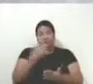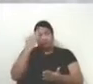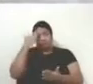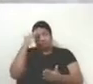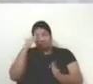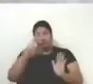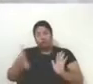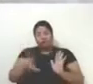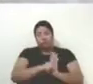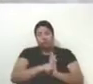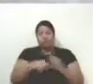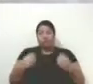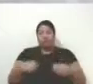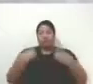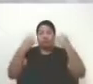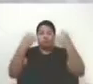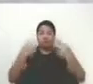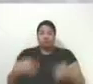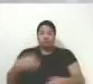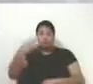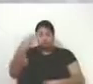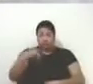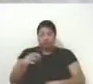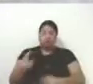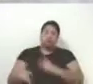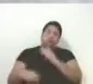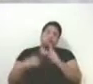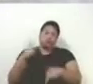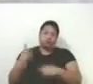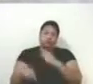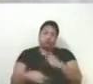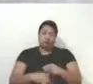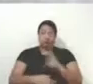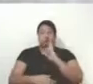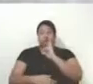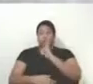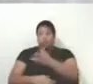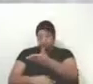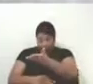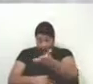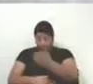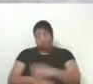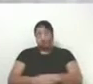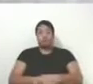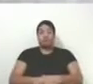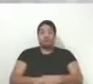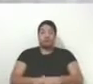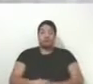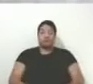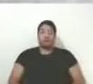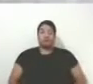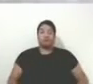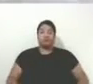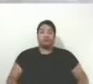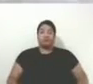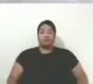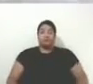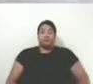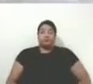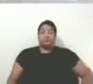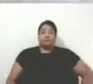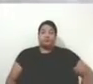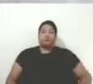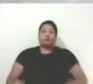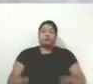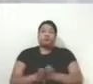explicar direitinho para a população. Só para dar uma resposta para a Vossa Excelência. E quero dizer